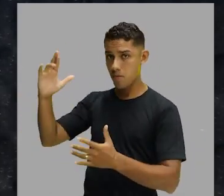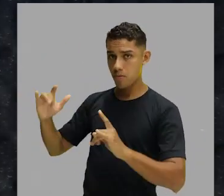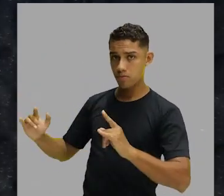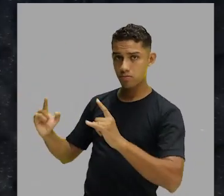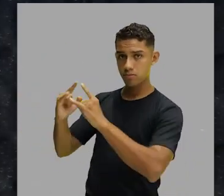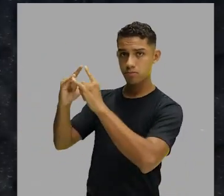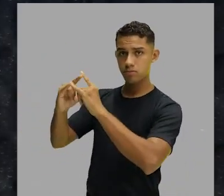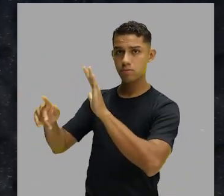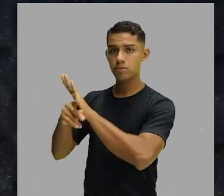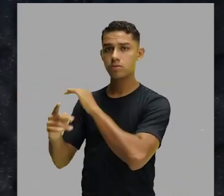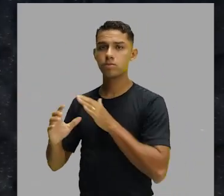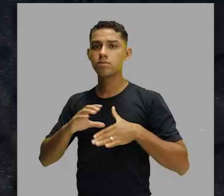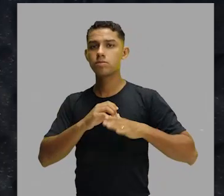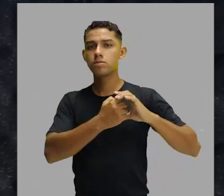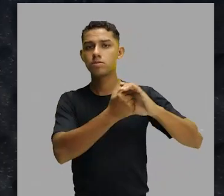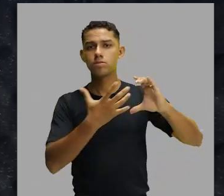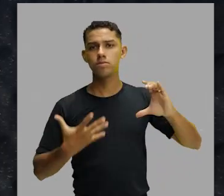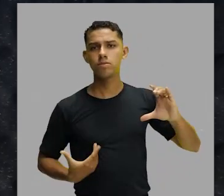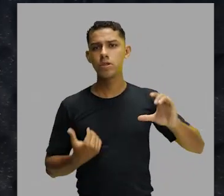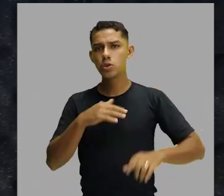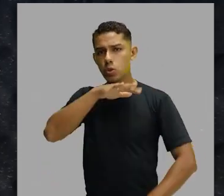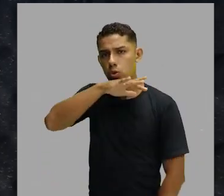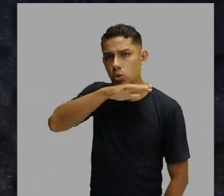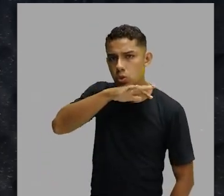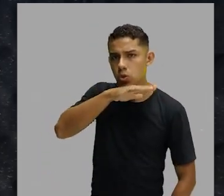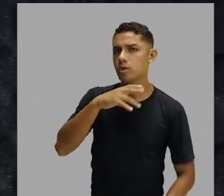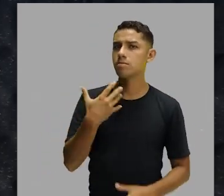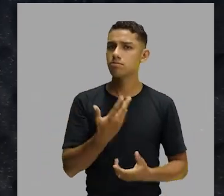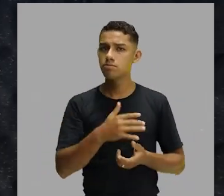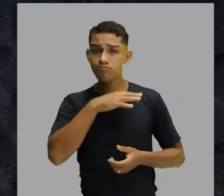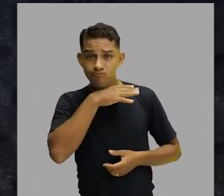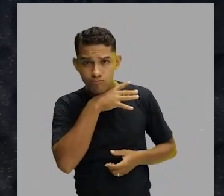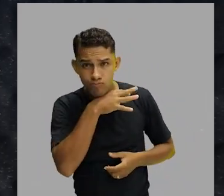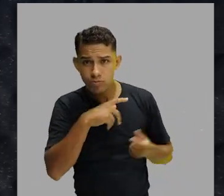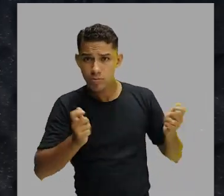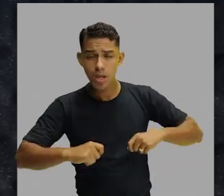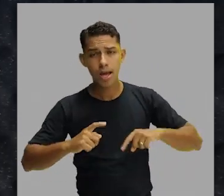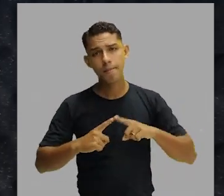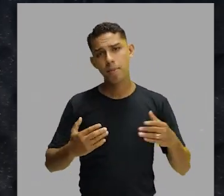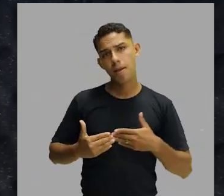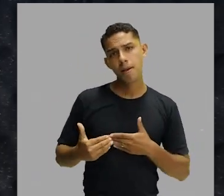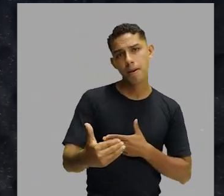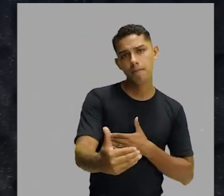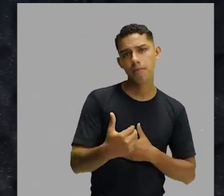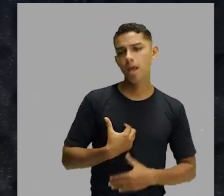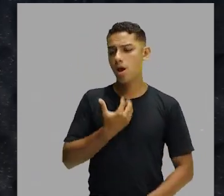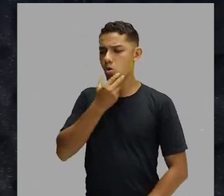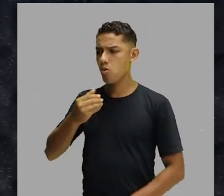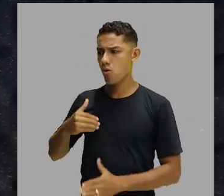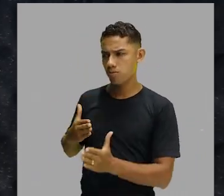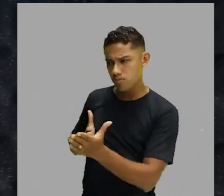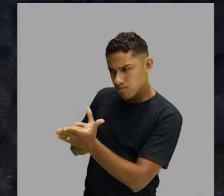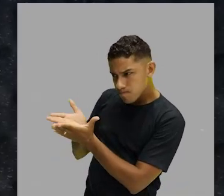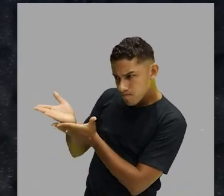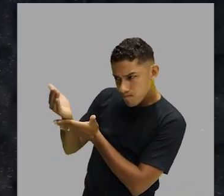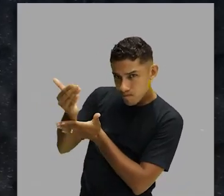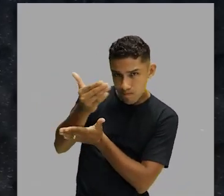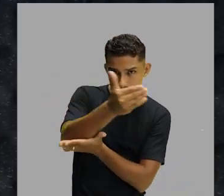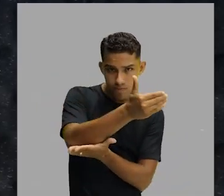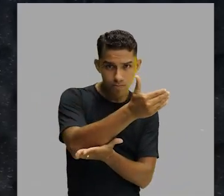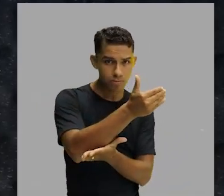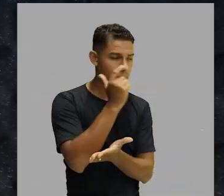trazia uma característica ruim, certo? Então, a partir do momento em que o homem busca esse conhecimento, o